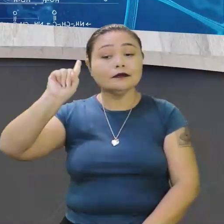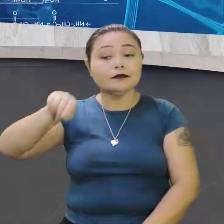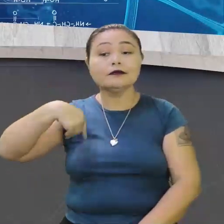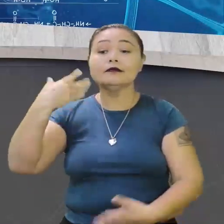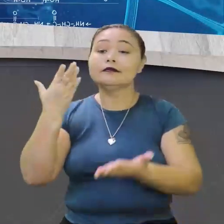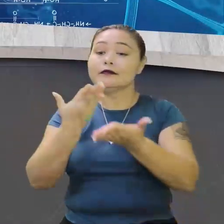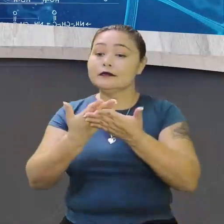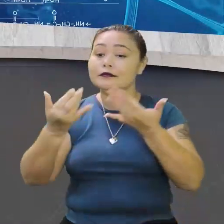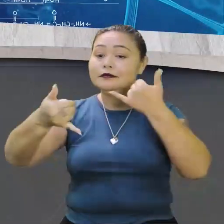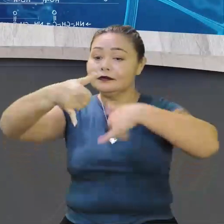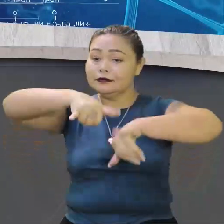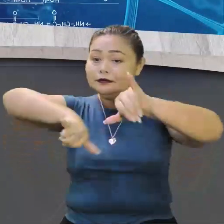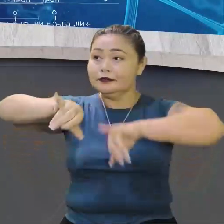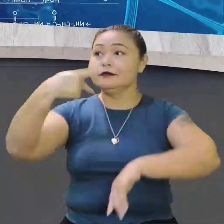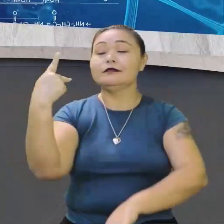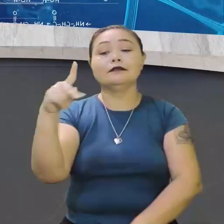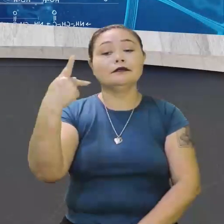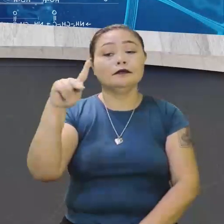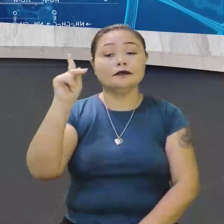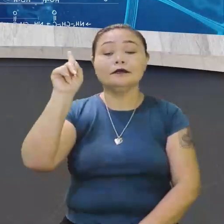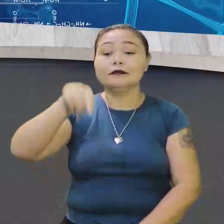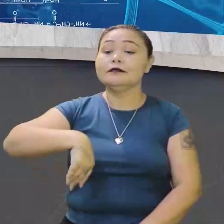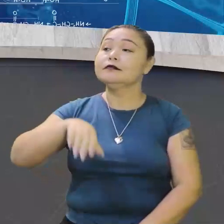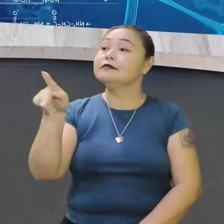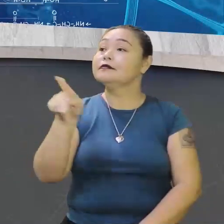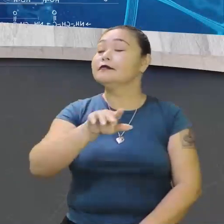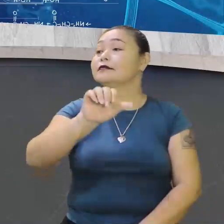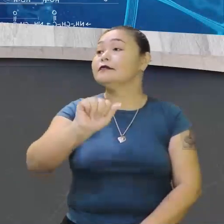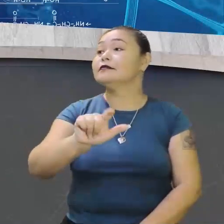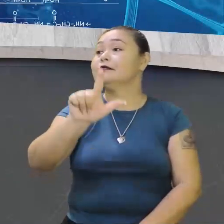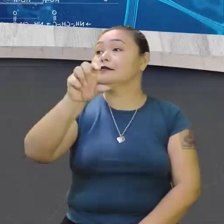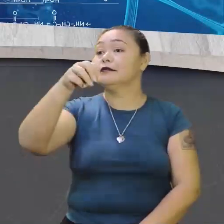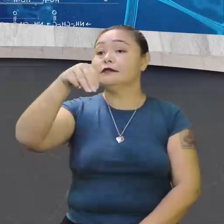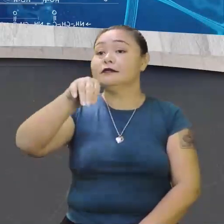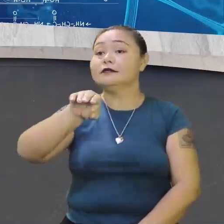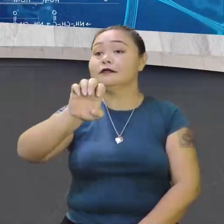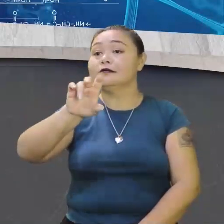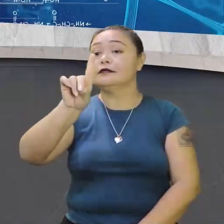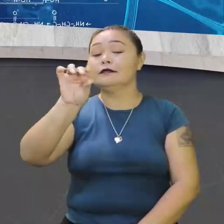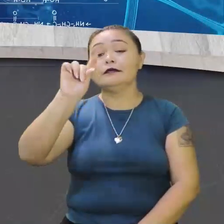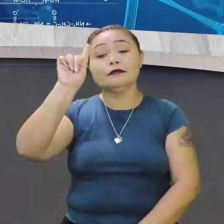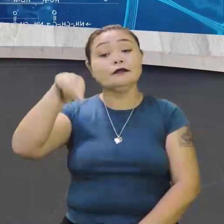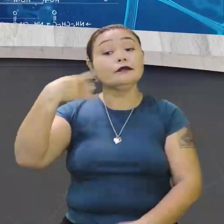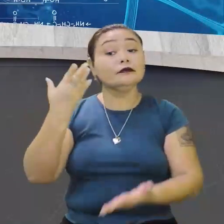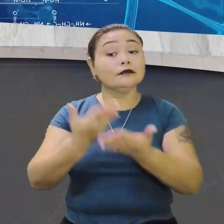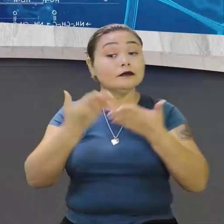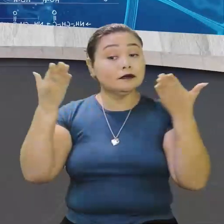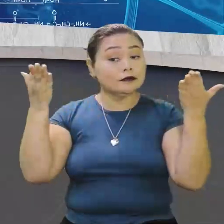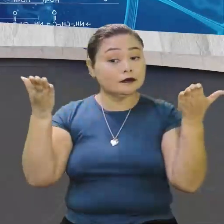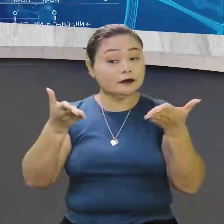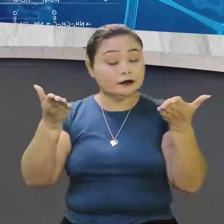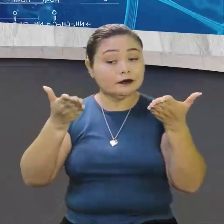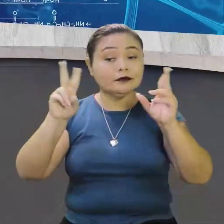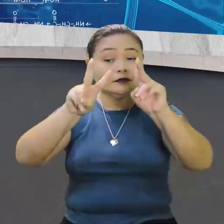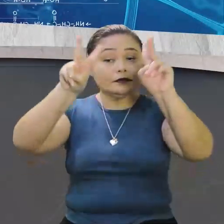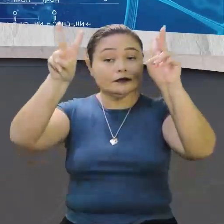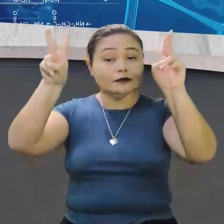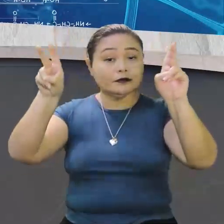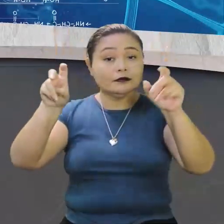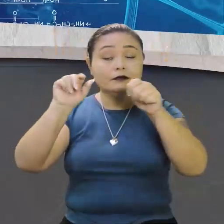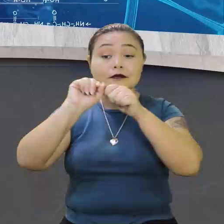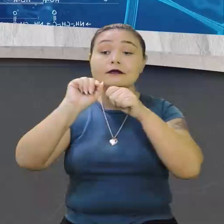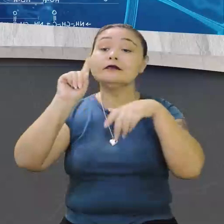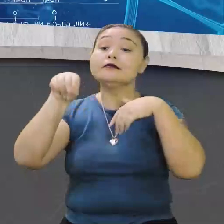você. Quem está falando aqui é o professor Almeida, tá bom? E a aula de hoje trata-se da aula de